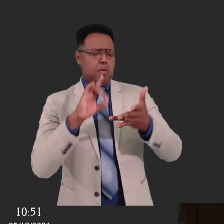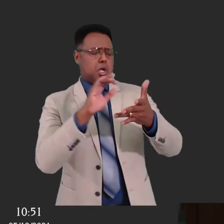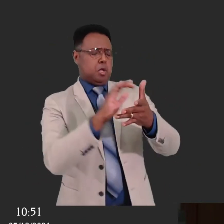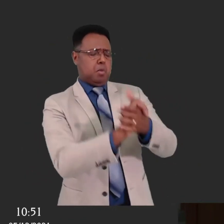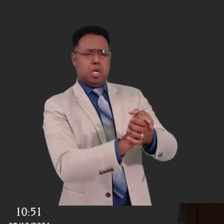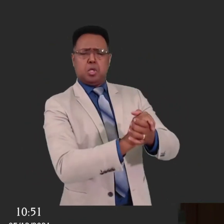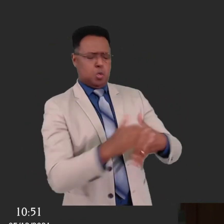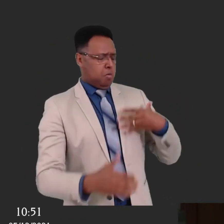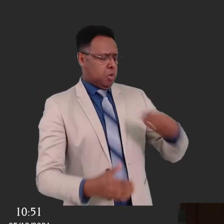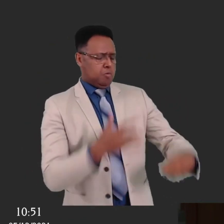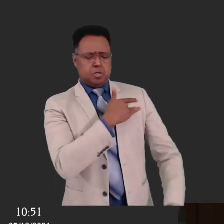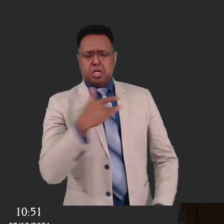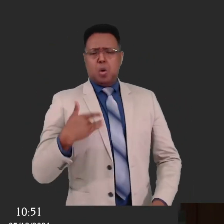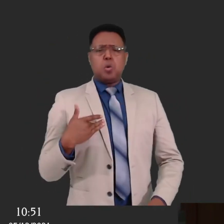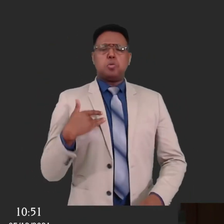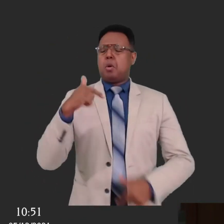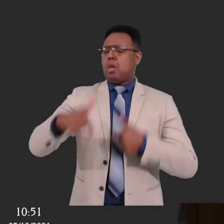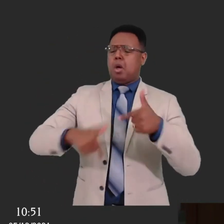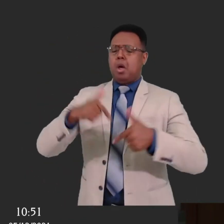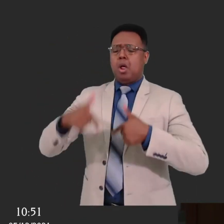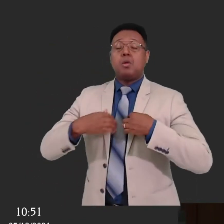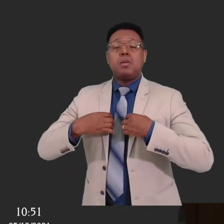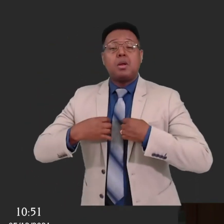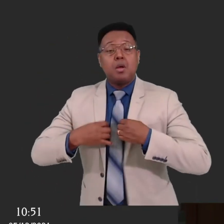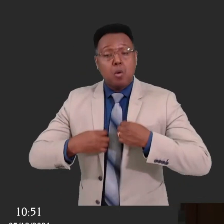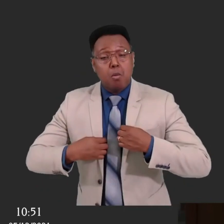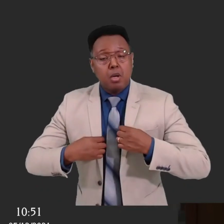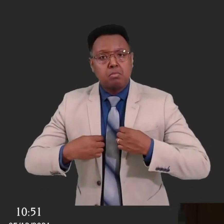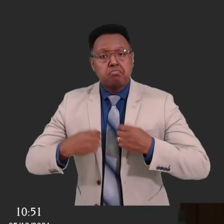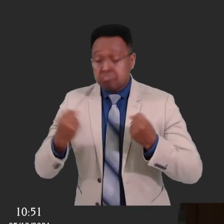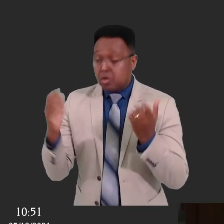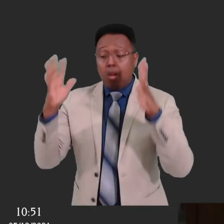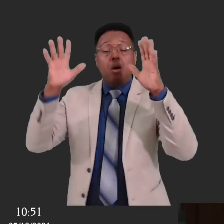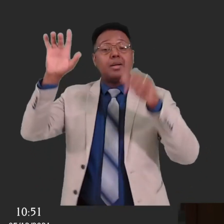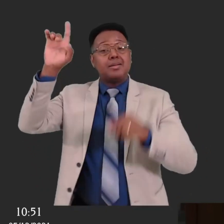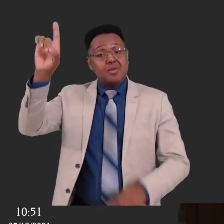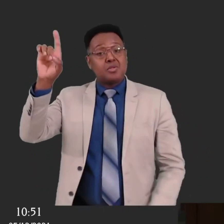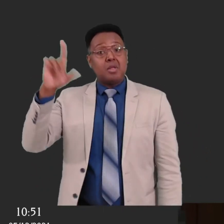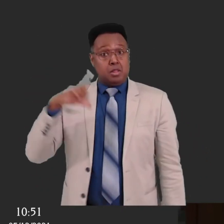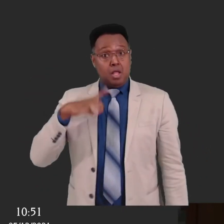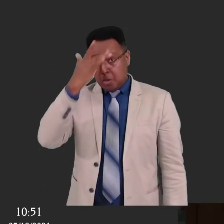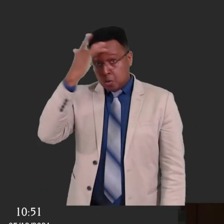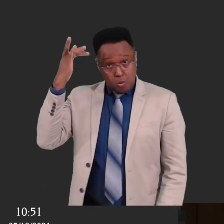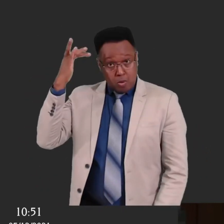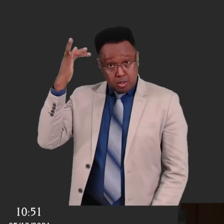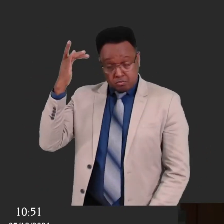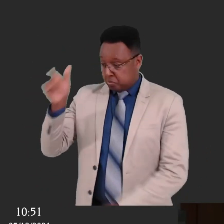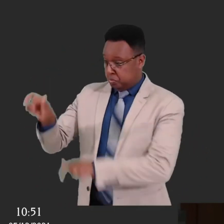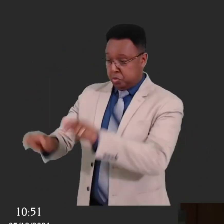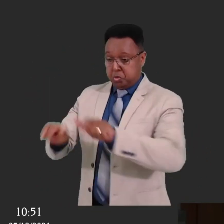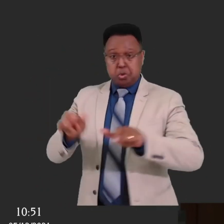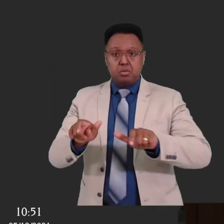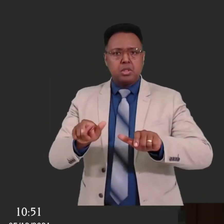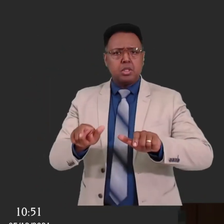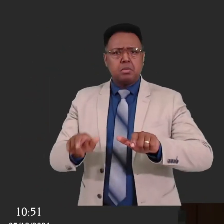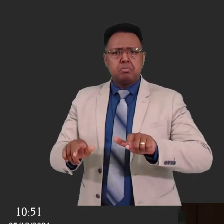casamento, pelo meu emprego, pela roupa. Louvado seja Deus, mas tem muita gente que não ama a Deus, que